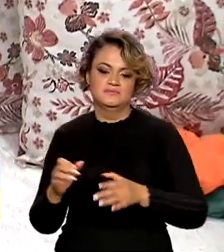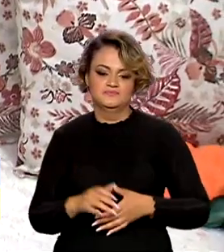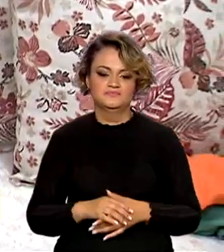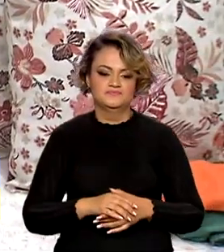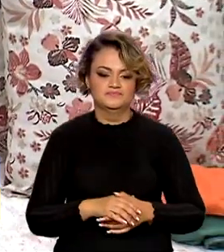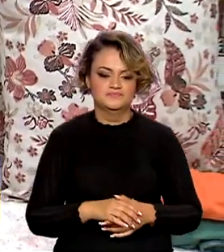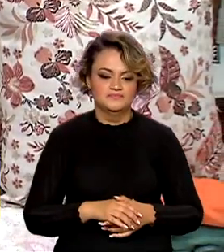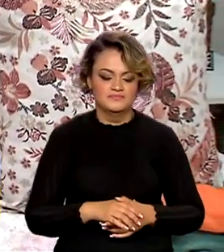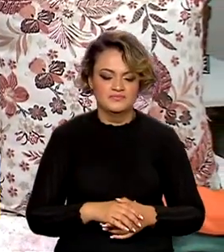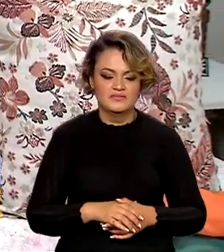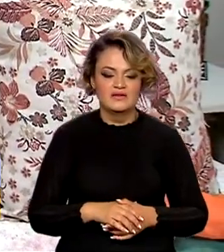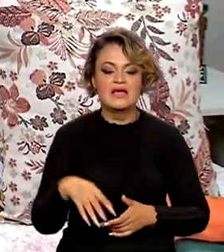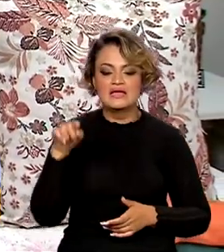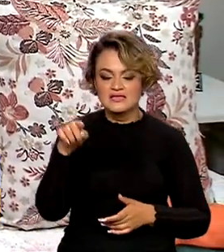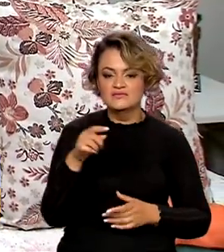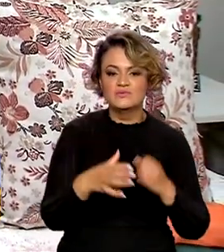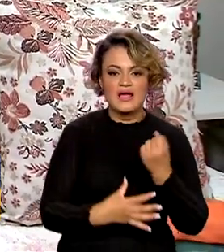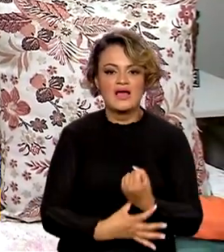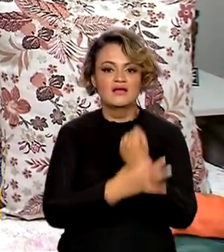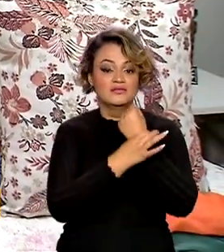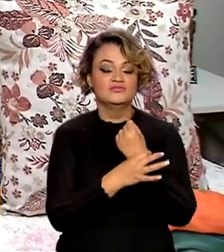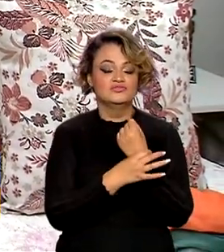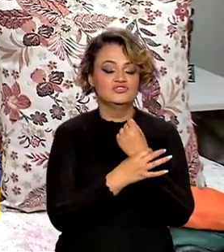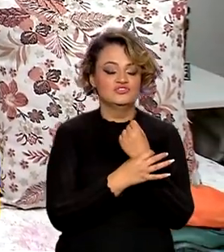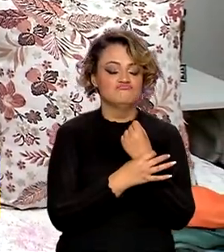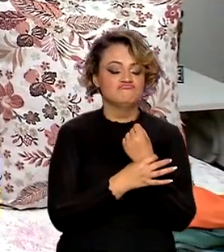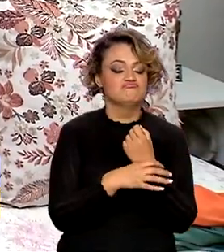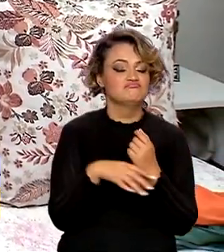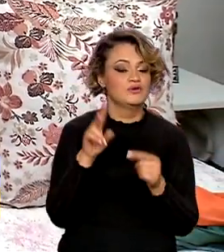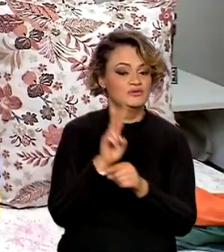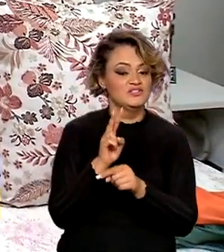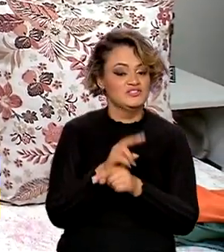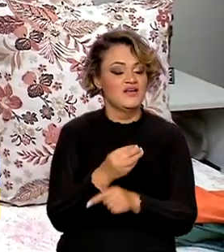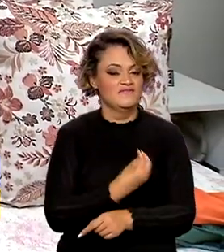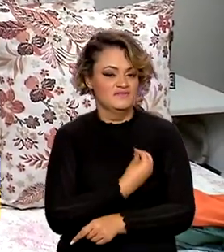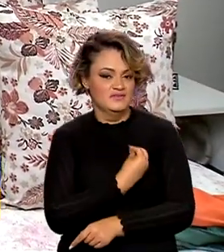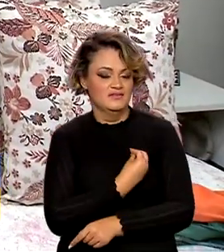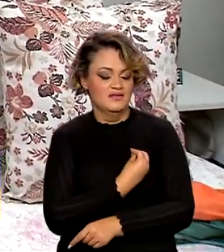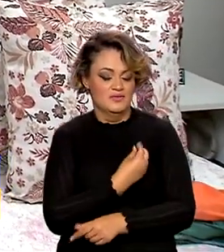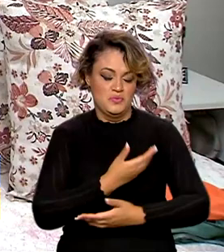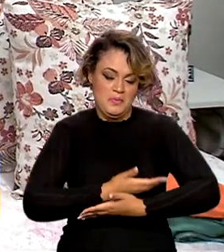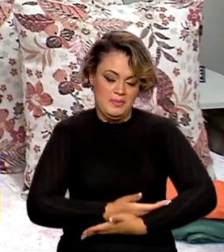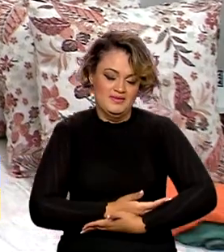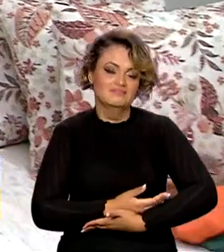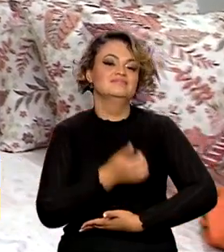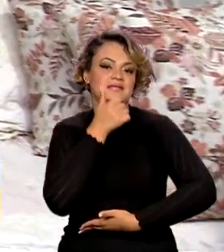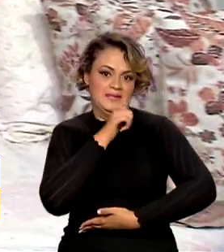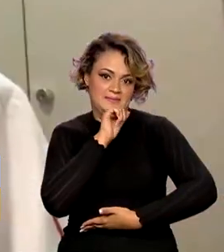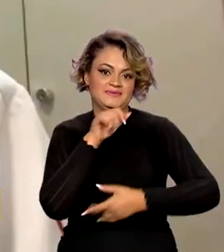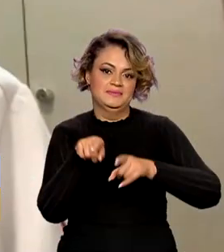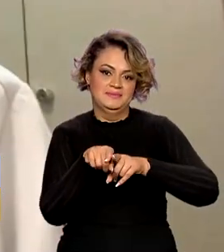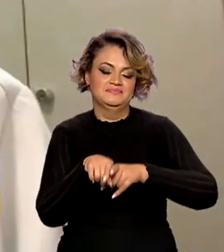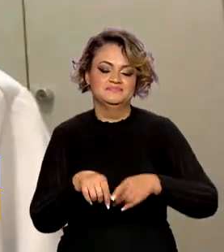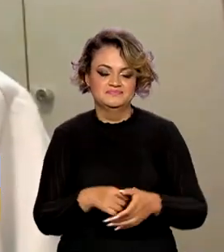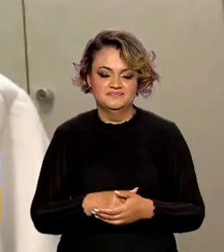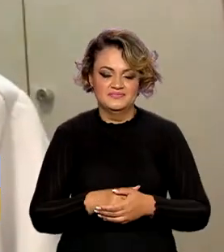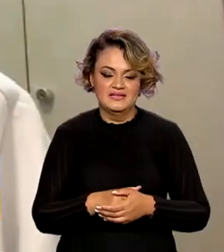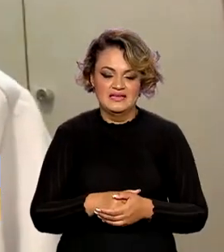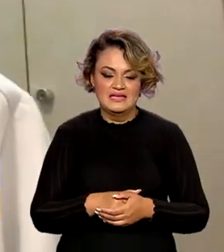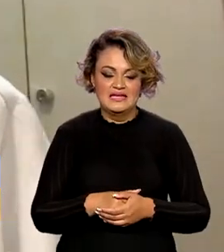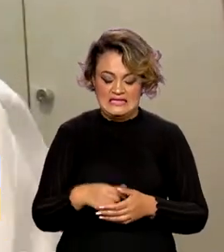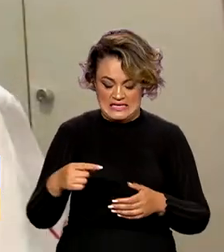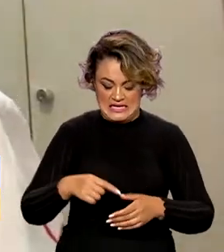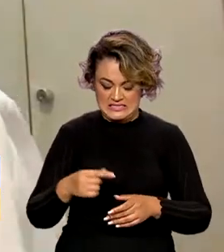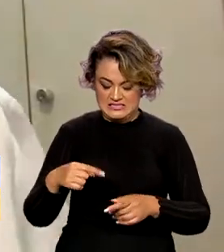as medidas garantem a proteção da vida tanto para a mãe quanto para o bebê o eco